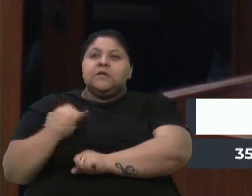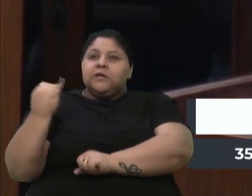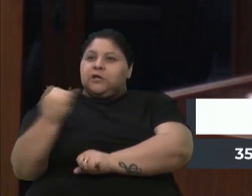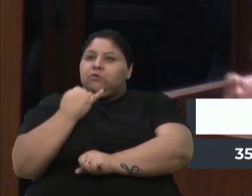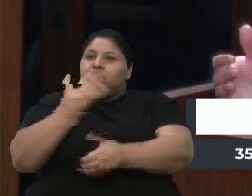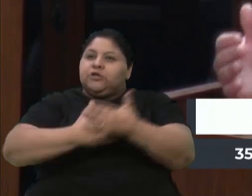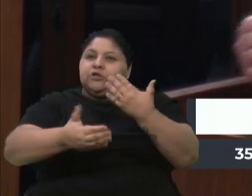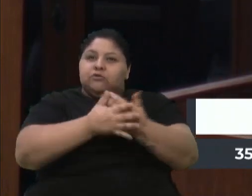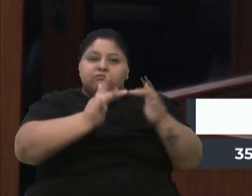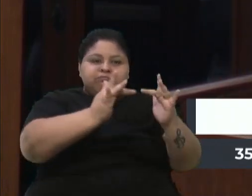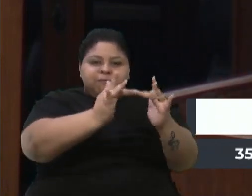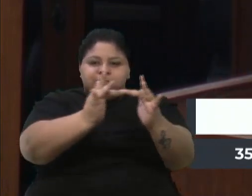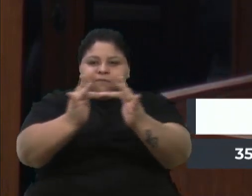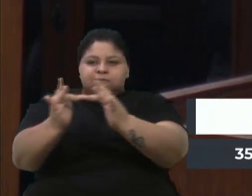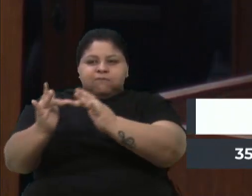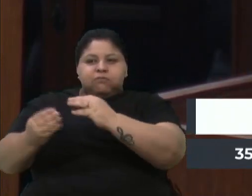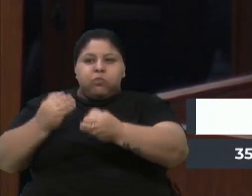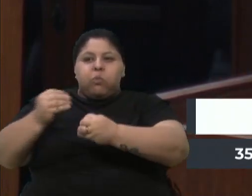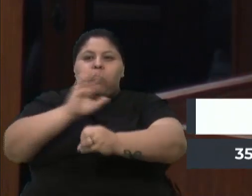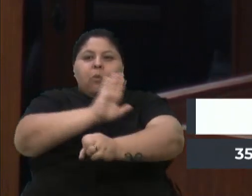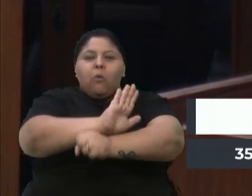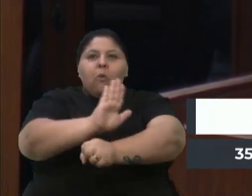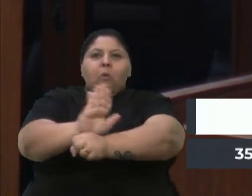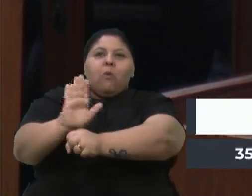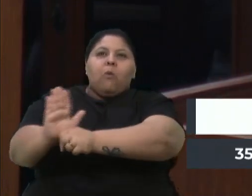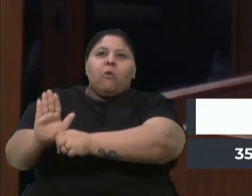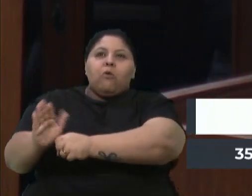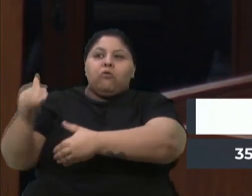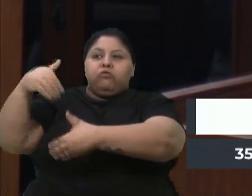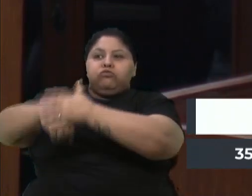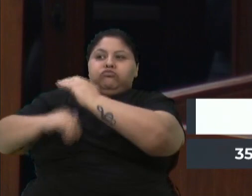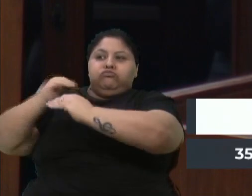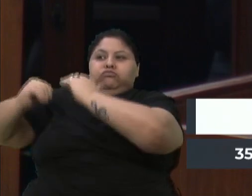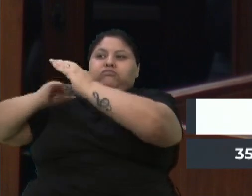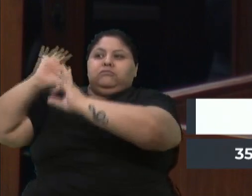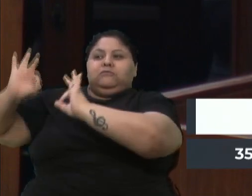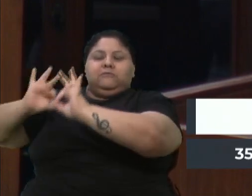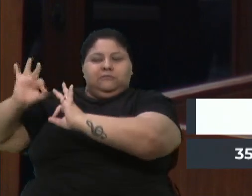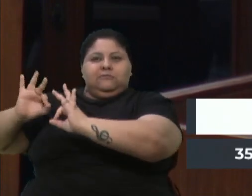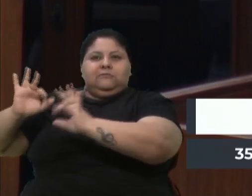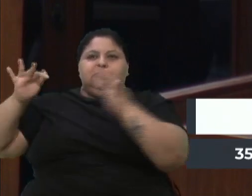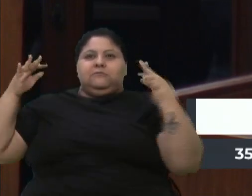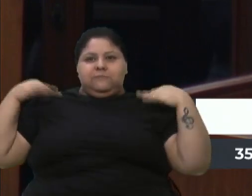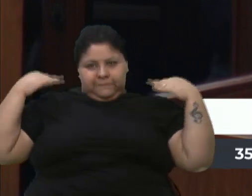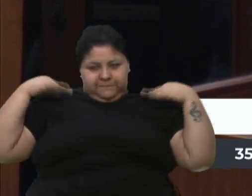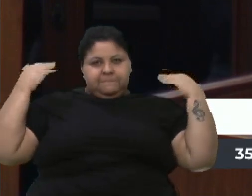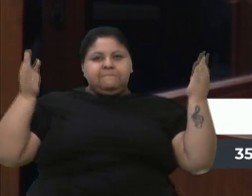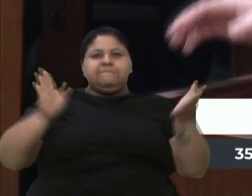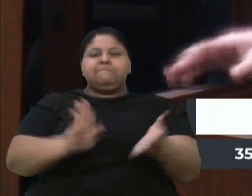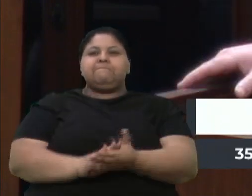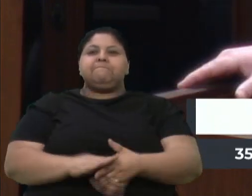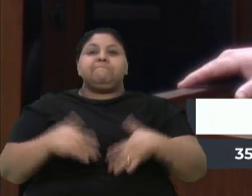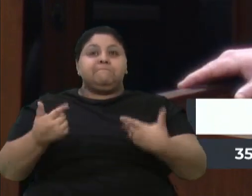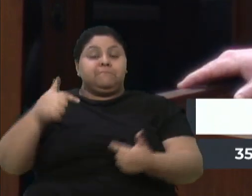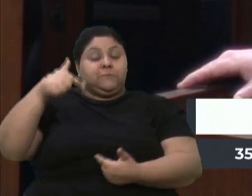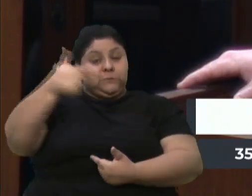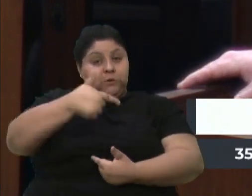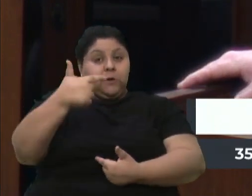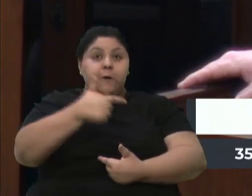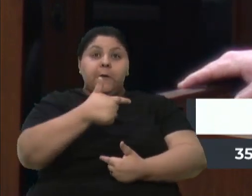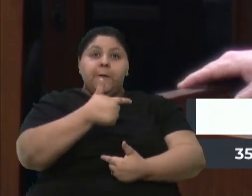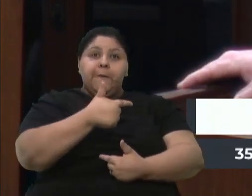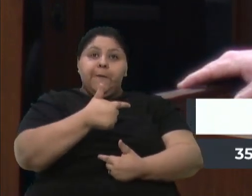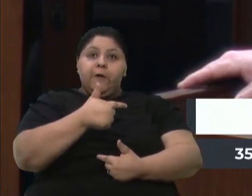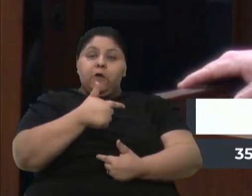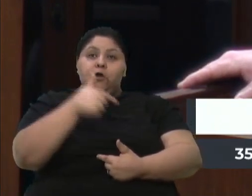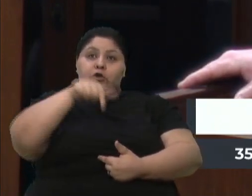que saibam de que forma ajudar dentro do processo de organização do turismo. Então, nessa segunda edição, nós vamos estar